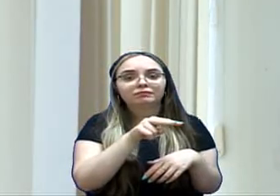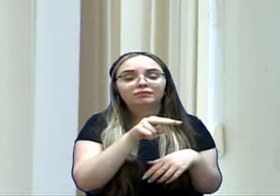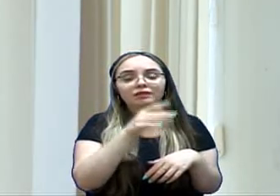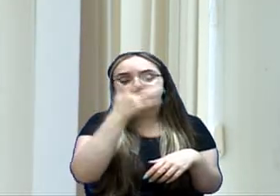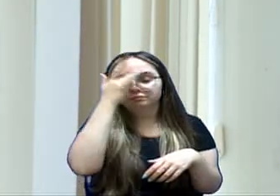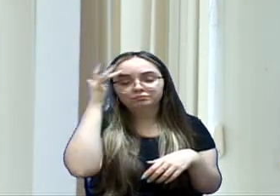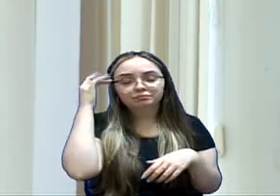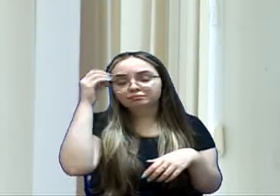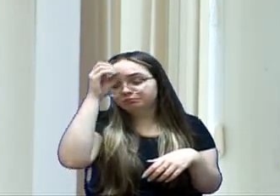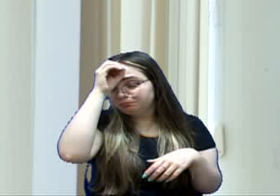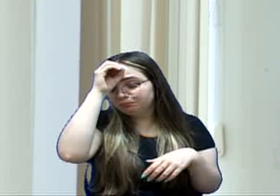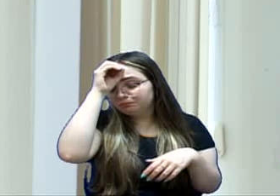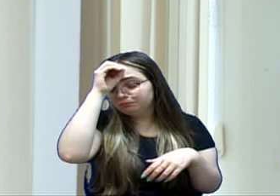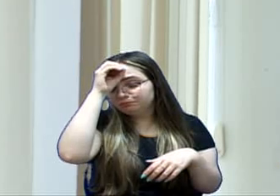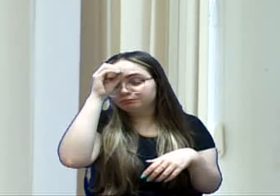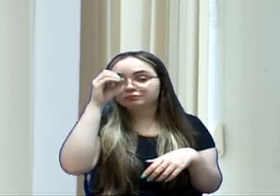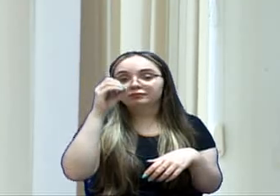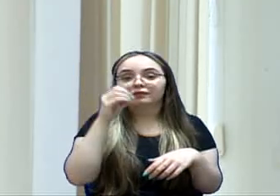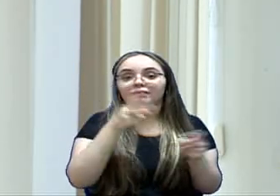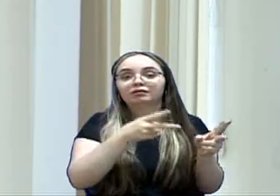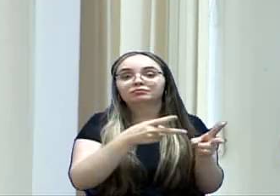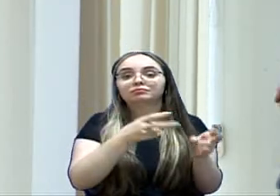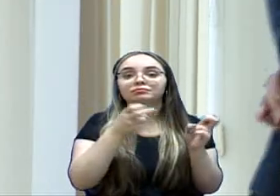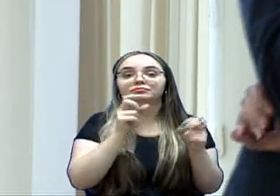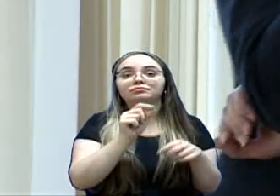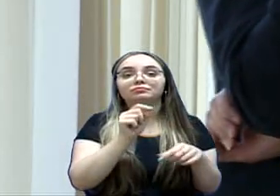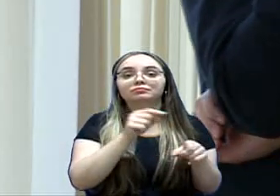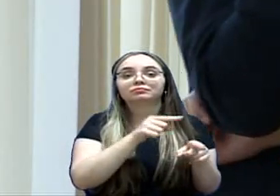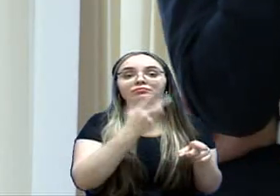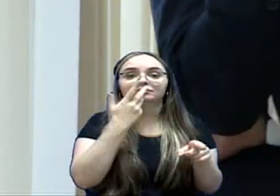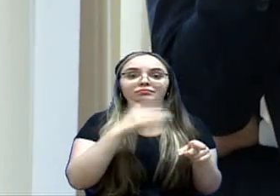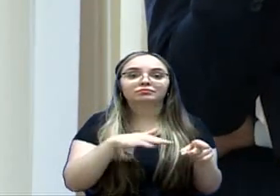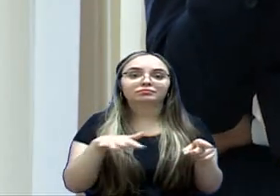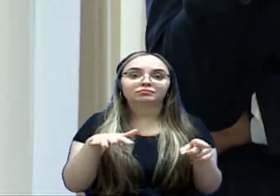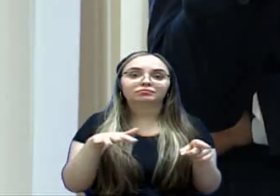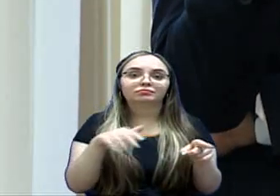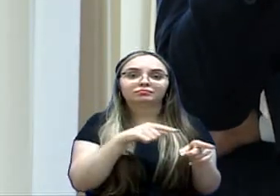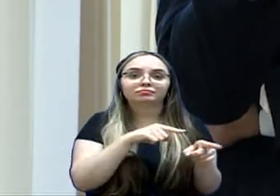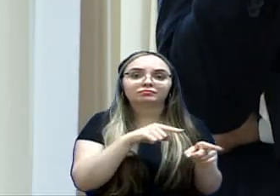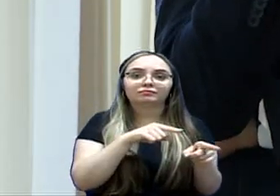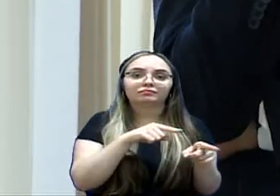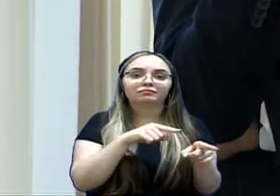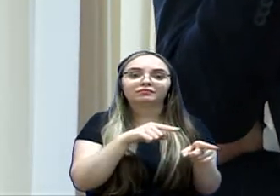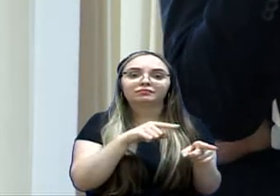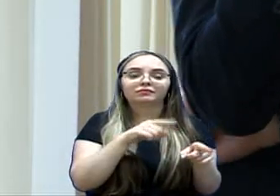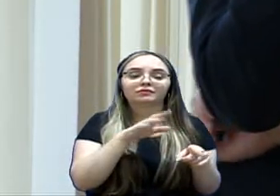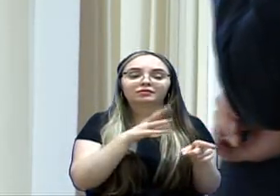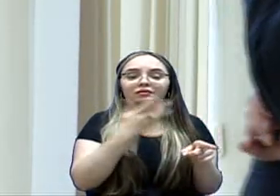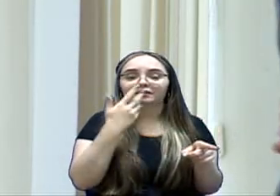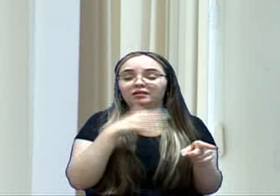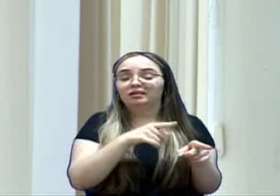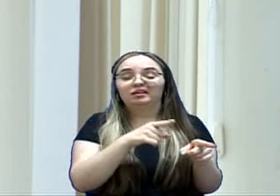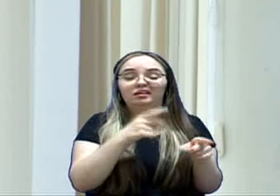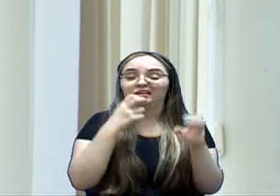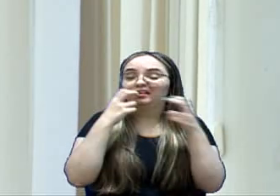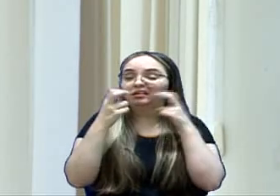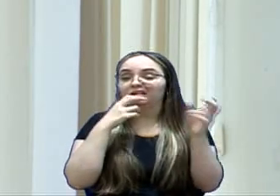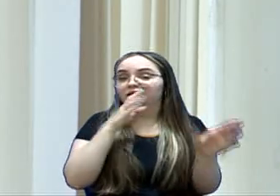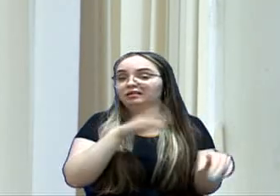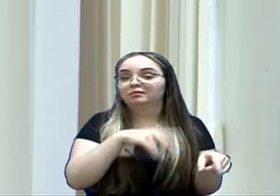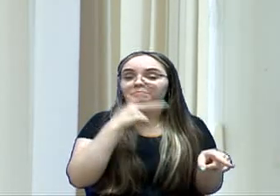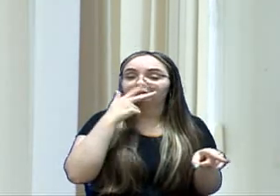avisado, nitidamente ele vai dizer que essa criança ela é birrenta, é uma